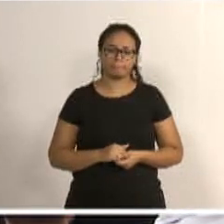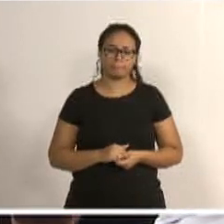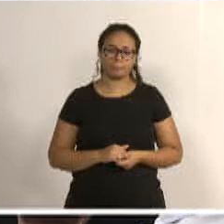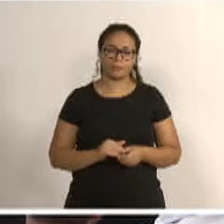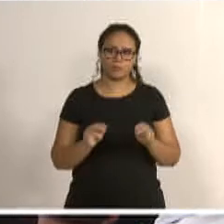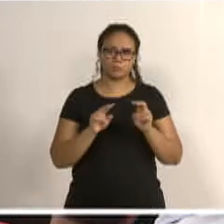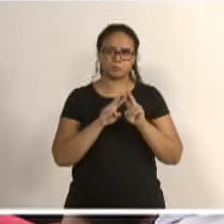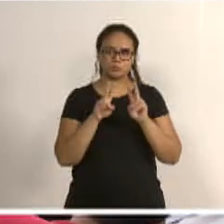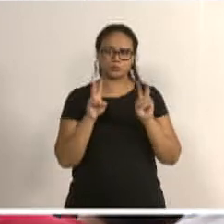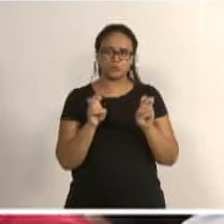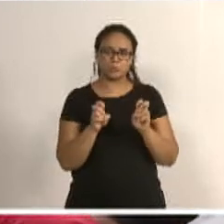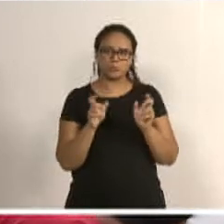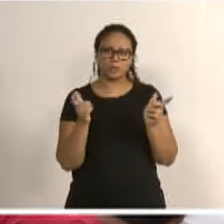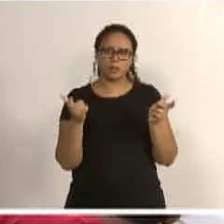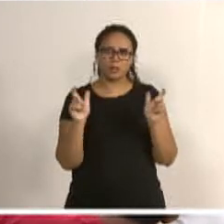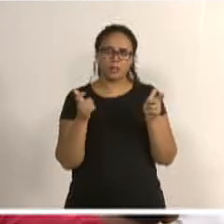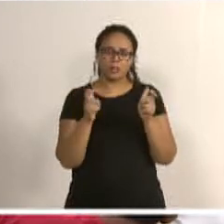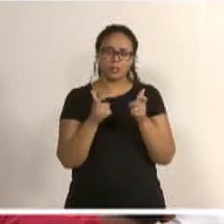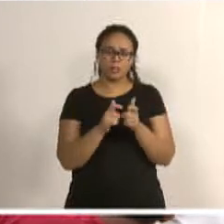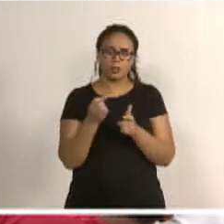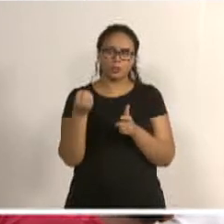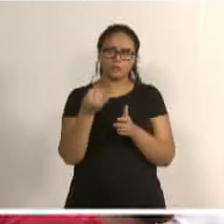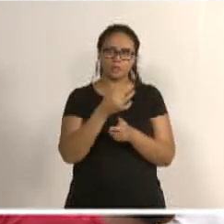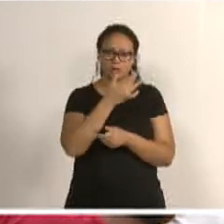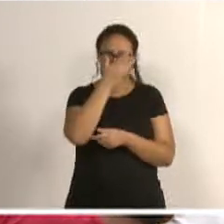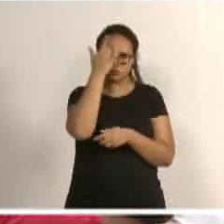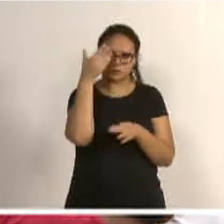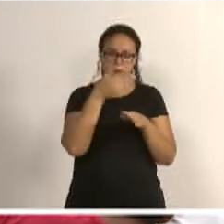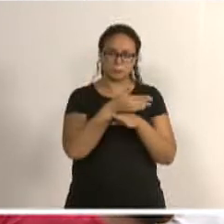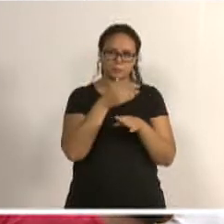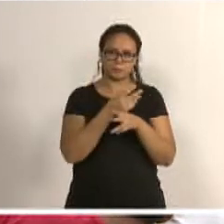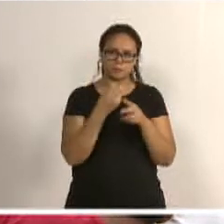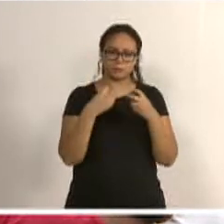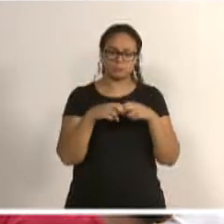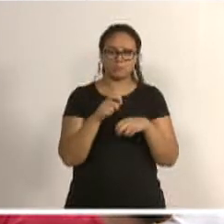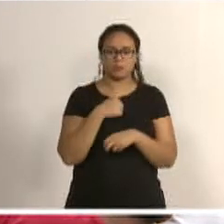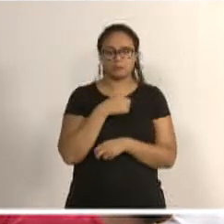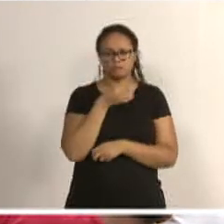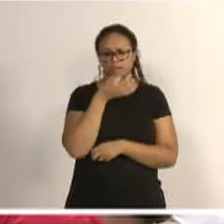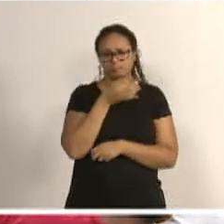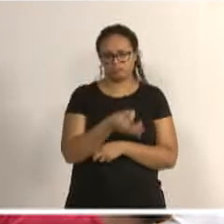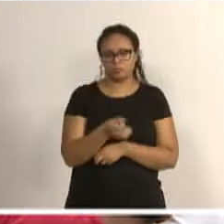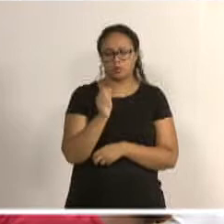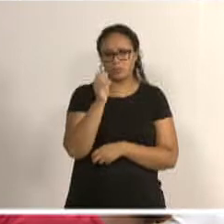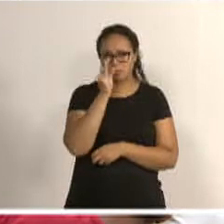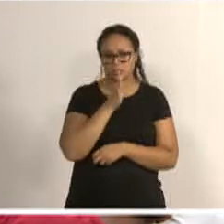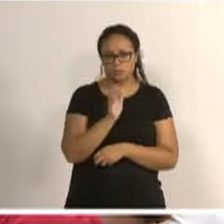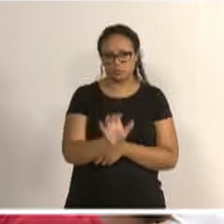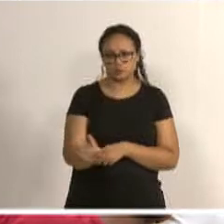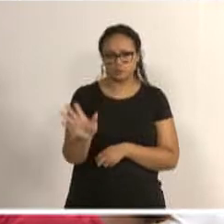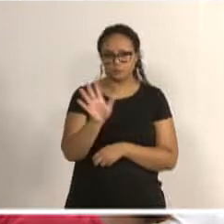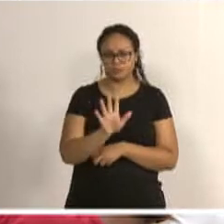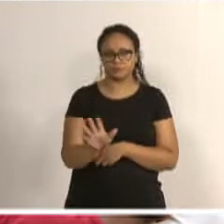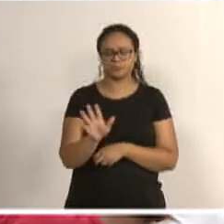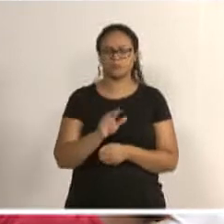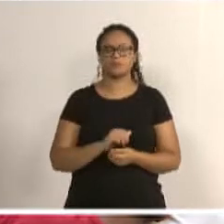a queda de passageiros. E aqui vou fazer um comentário do Brasil todo, que me